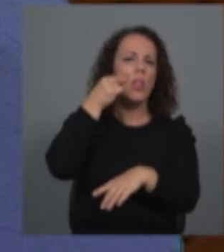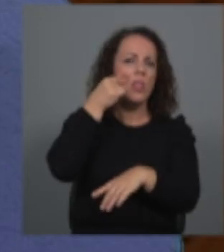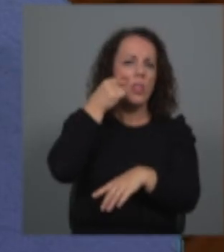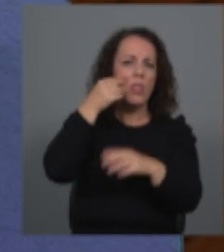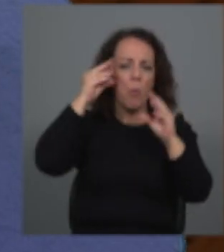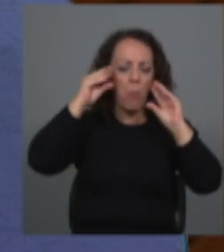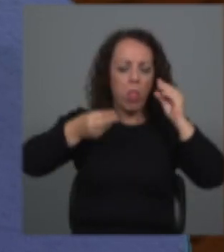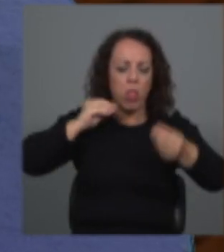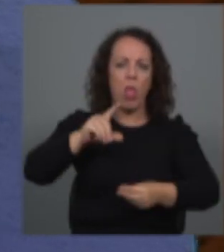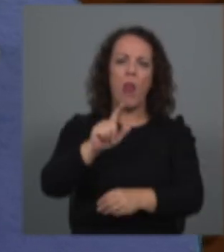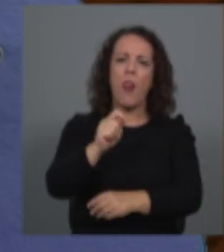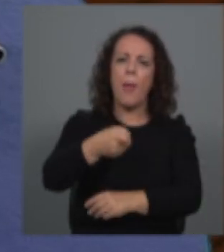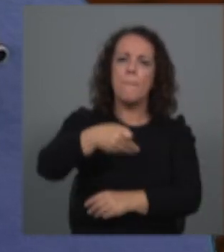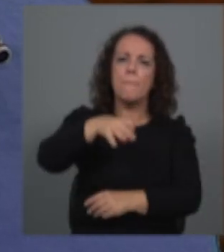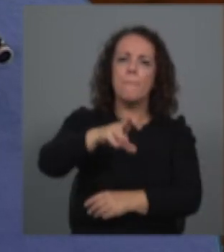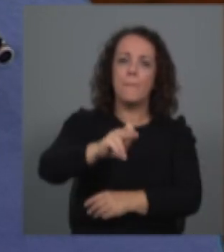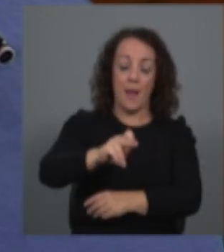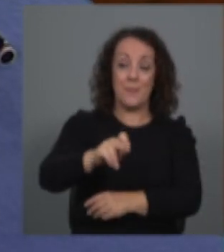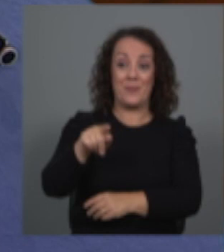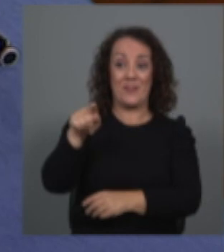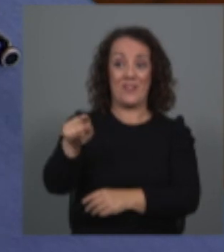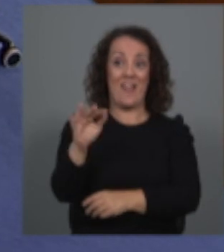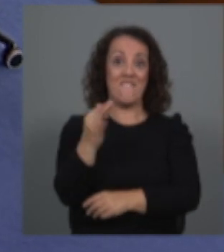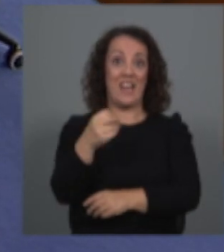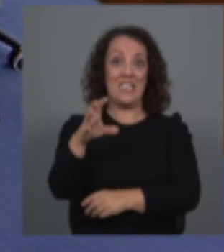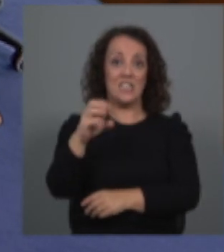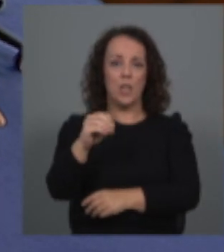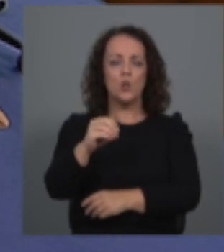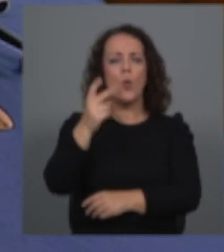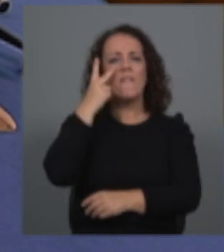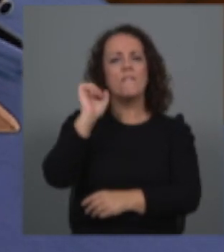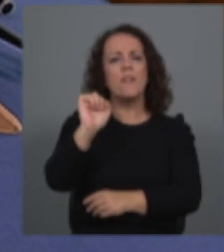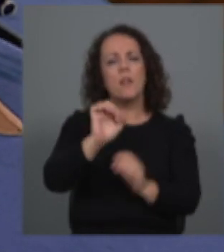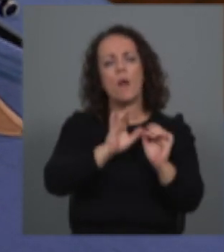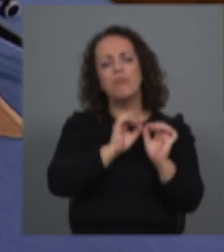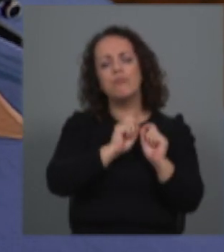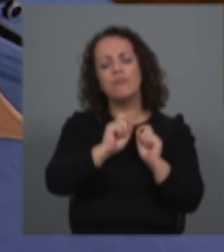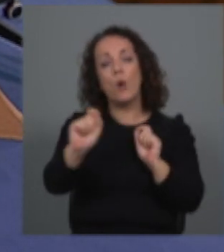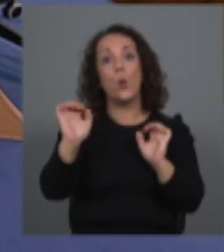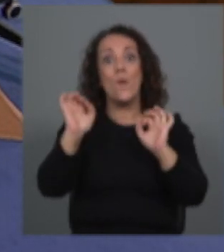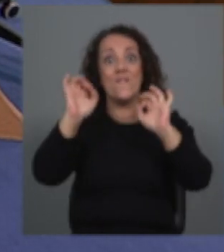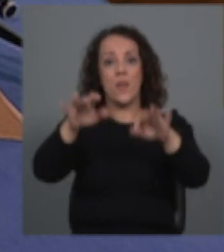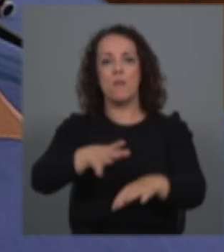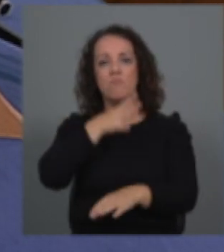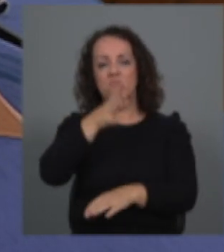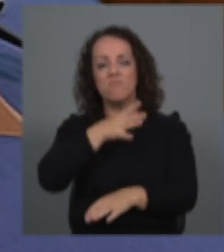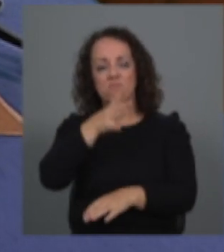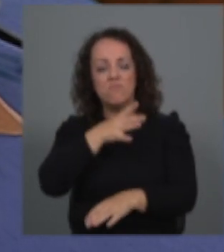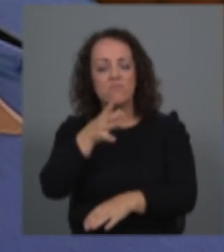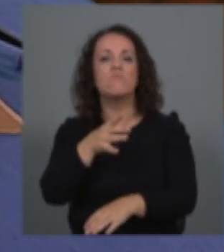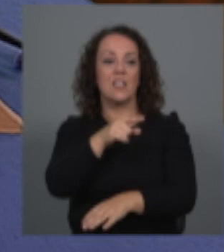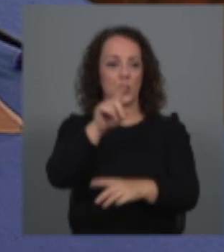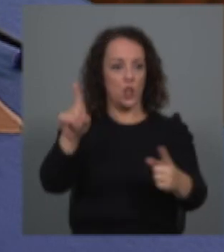vida, fala da sua conversão e coloca o encontro com o leproso como determinante para a